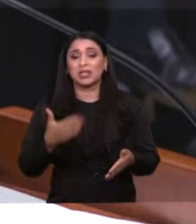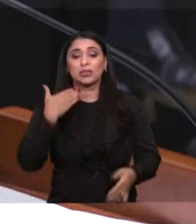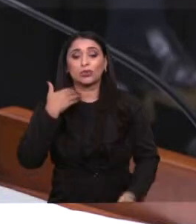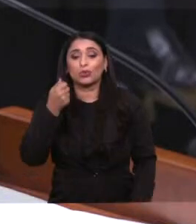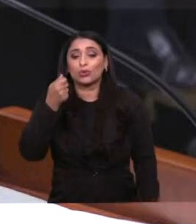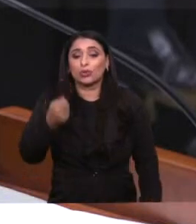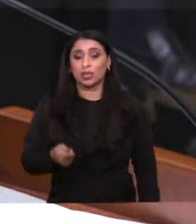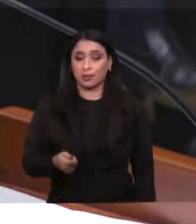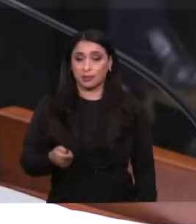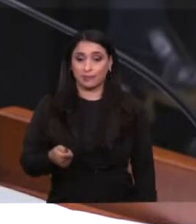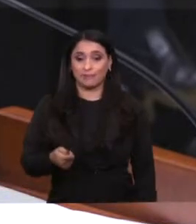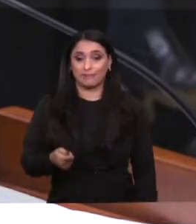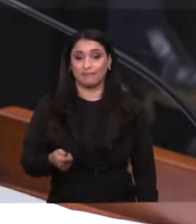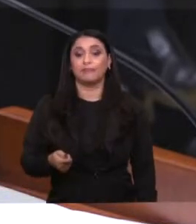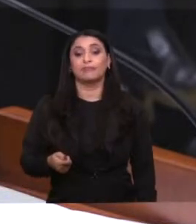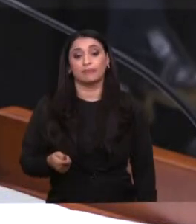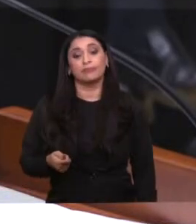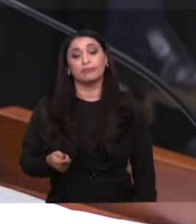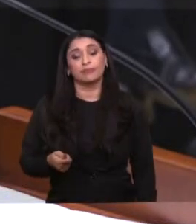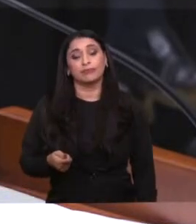juiz.